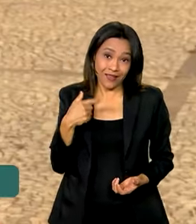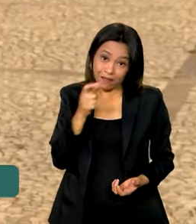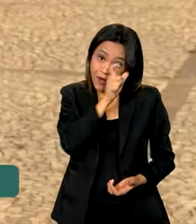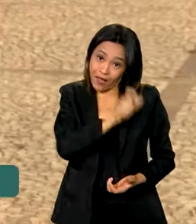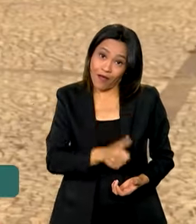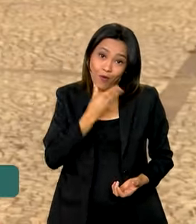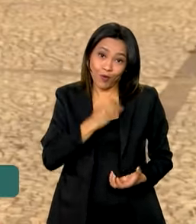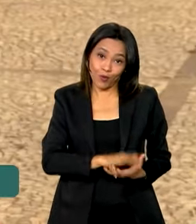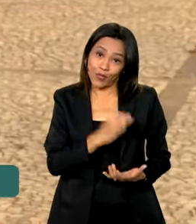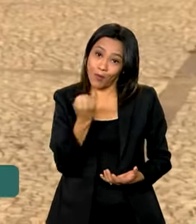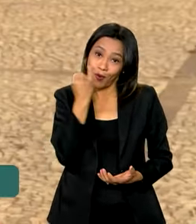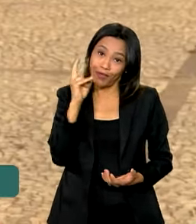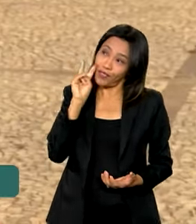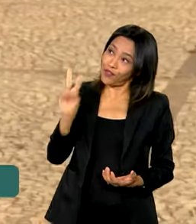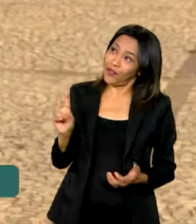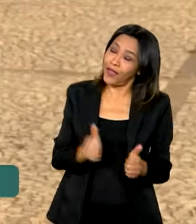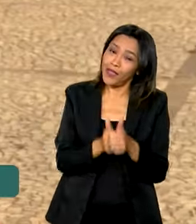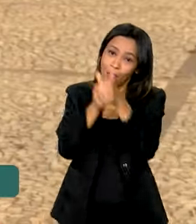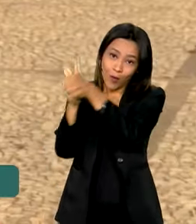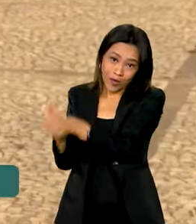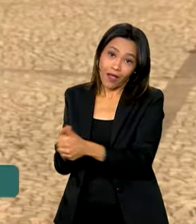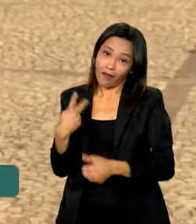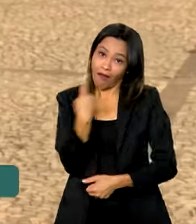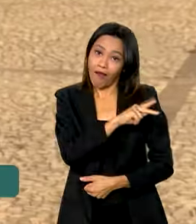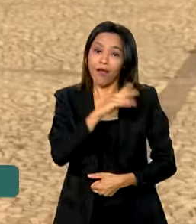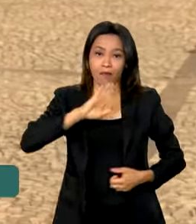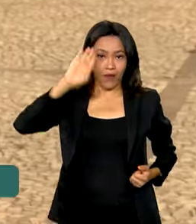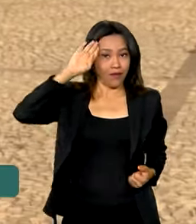também acompanhar essa cerimônia, né, que é militar, também